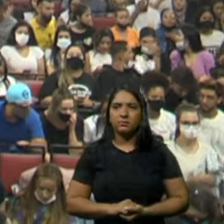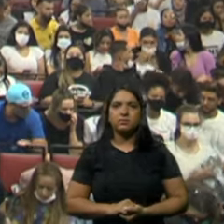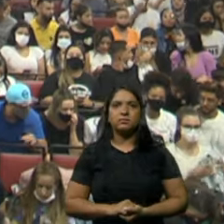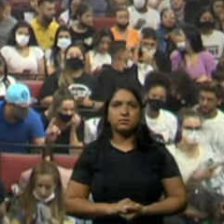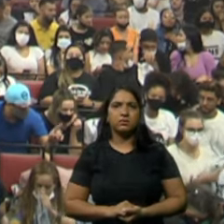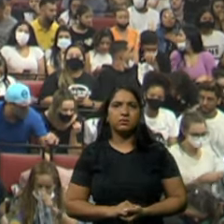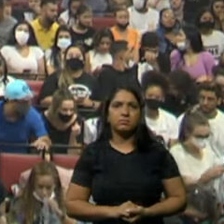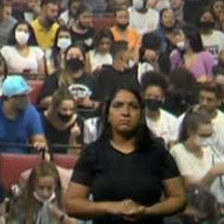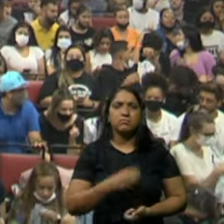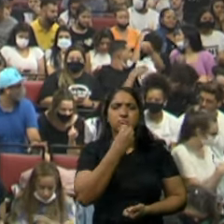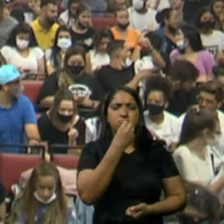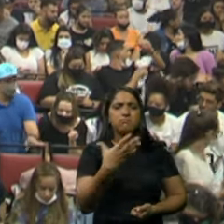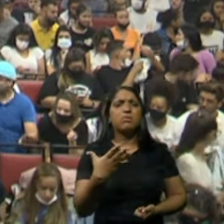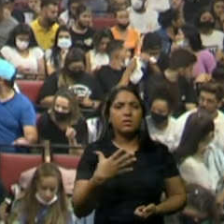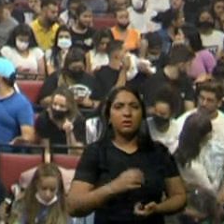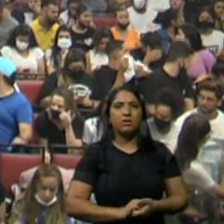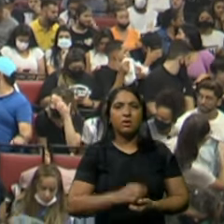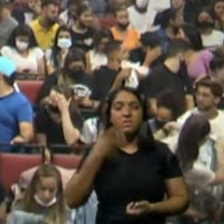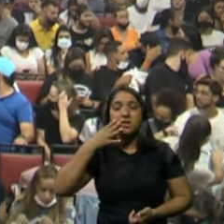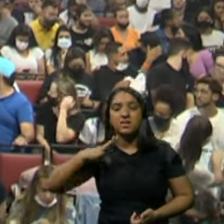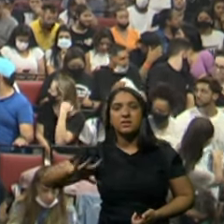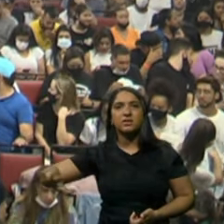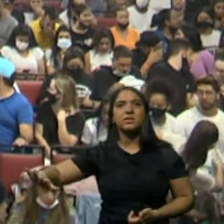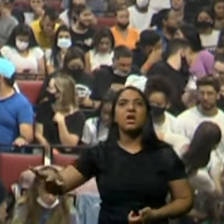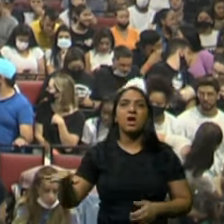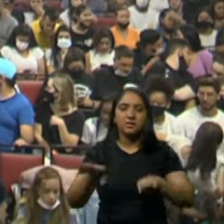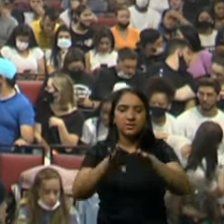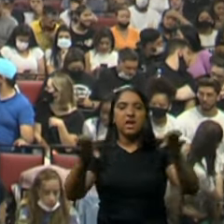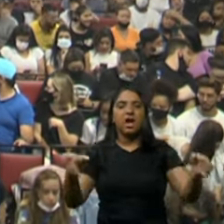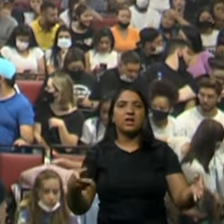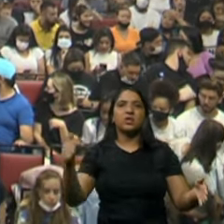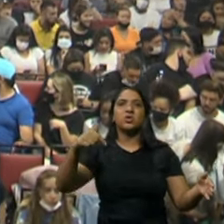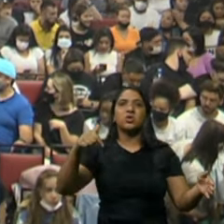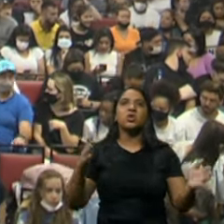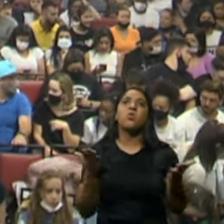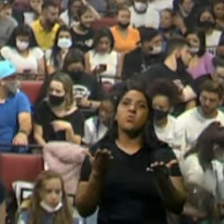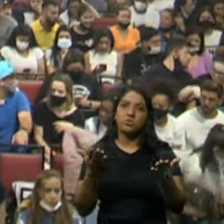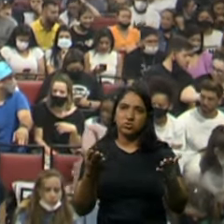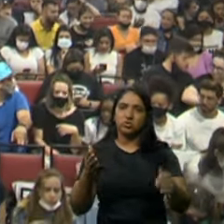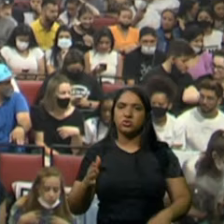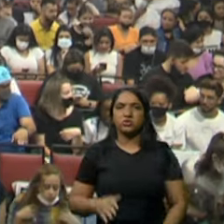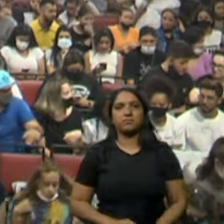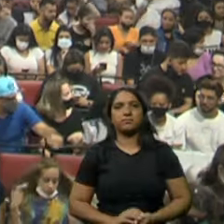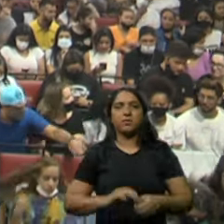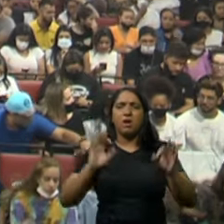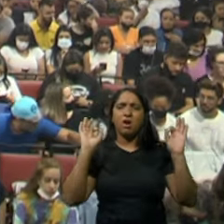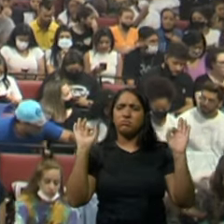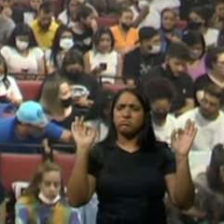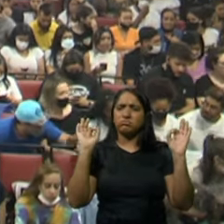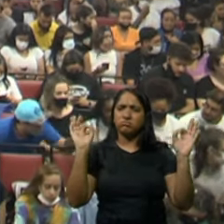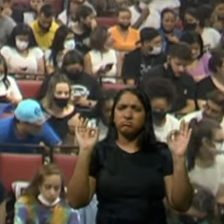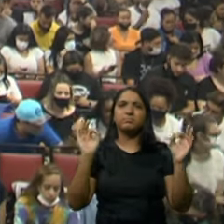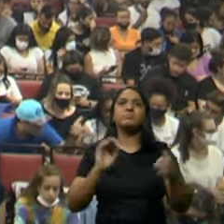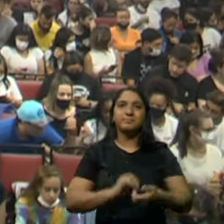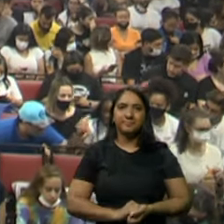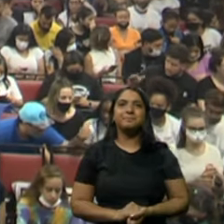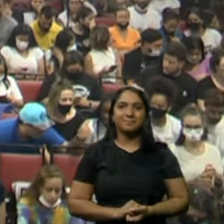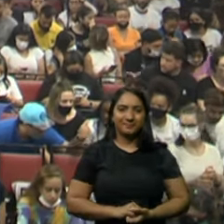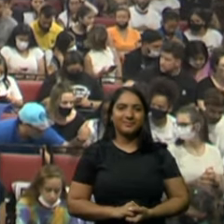Ah tá ótima criançada ficar por aqui tá ótimo e isso